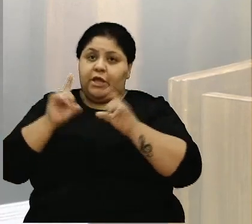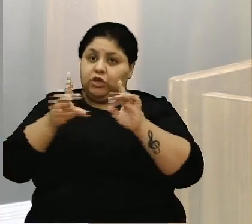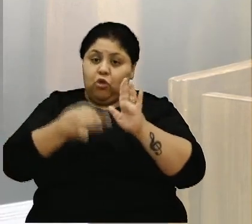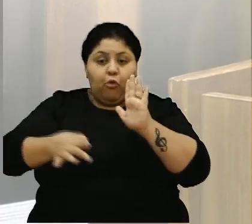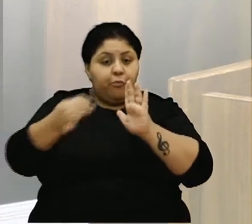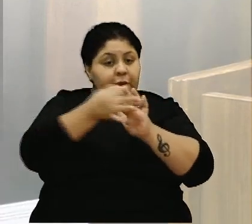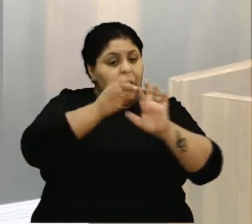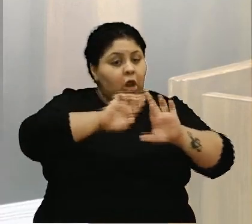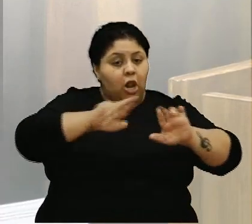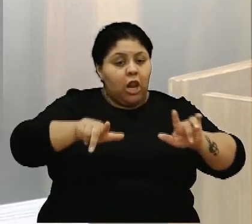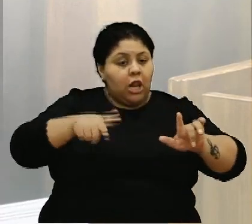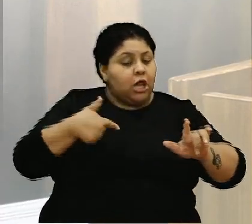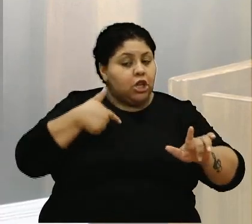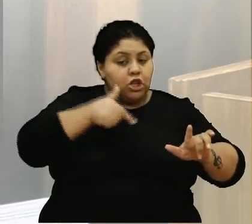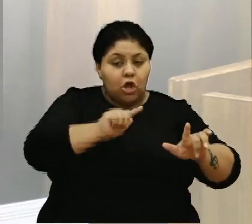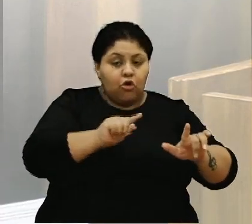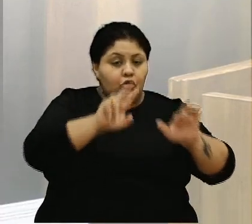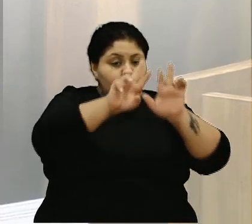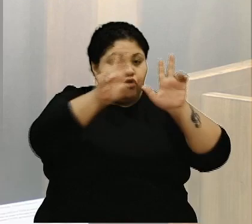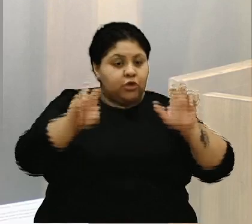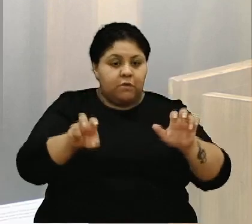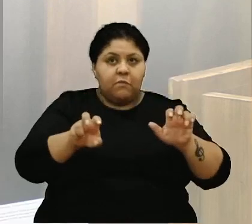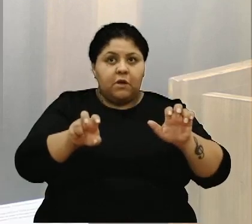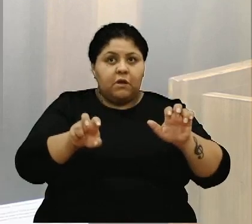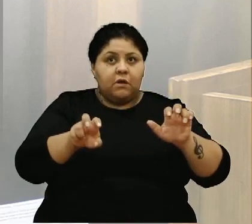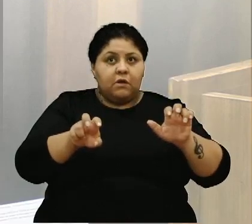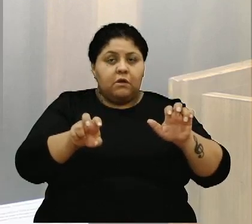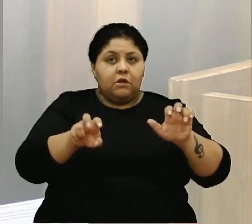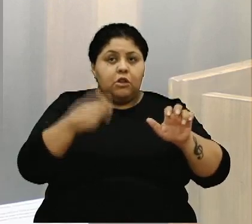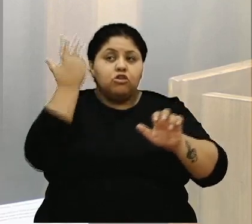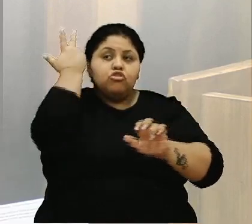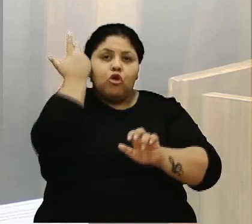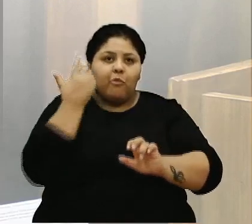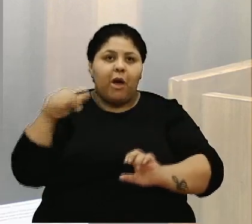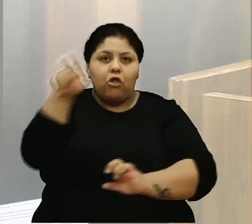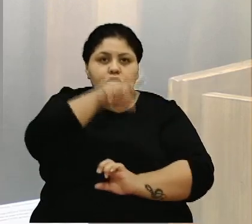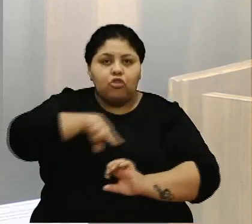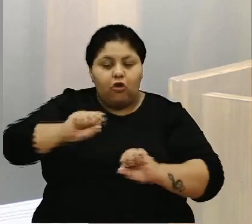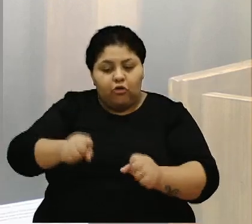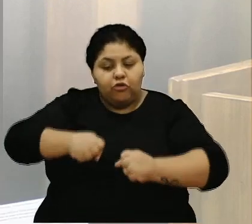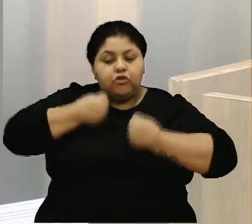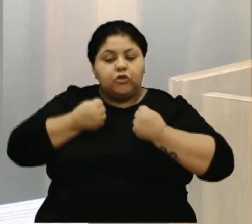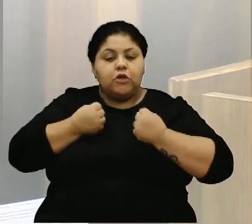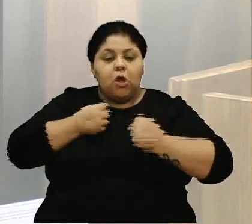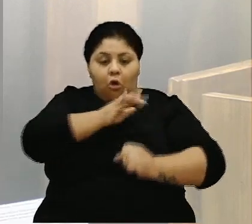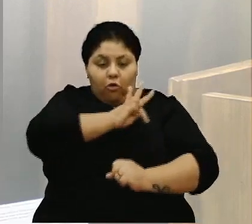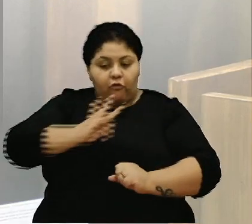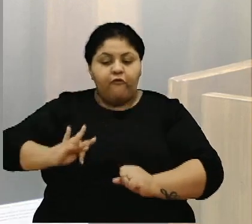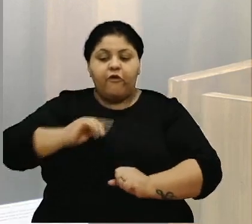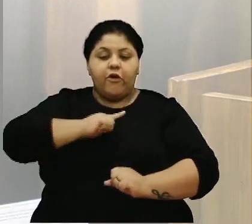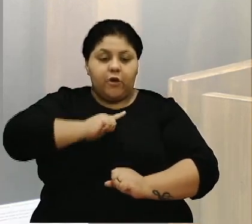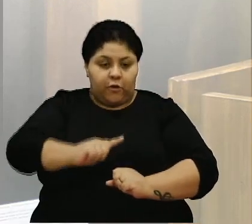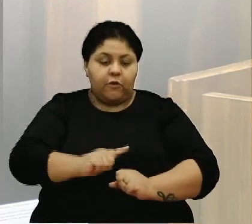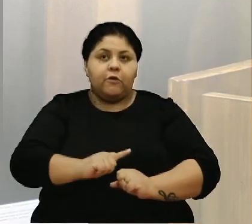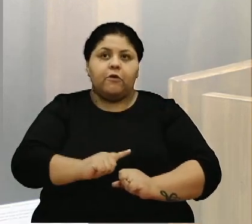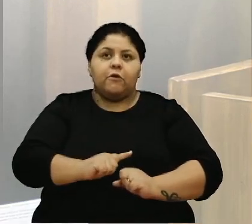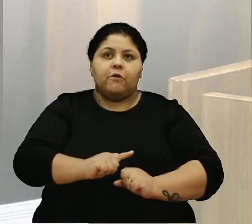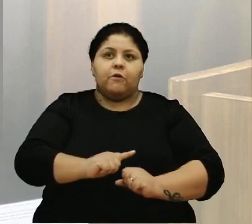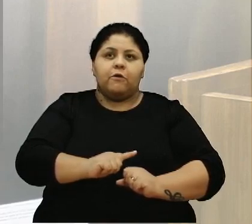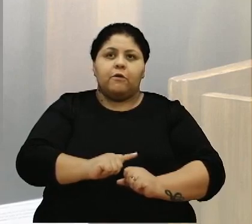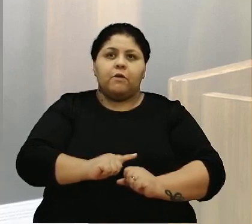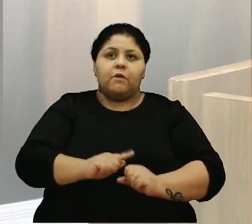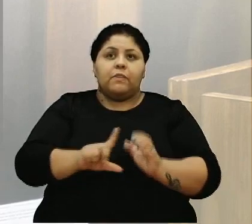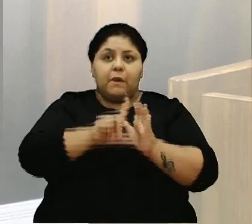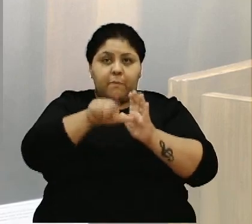não conseguem trazer o tema para a baila. Nós defendemos e vamos ao governo federal. Eu mesmo, logo mais vou a